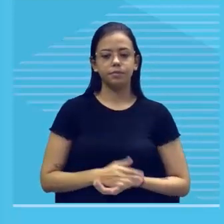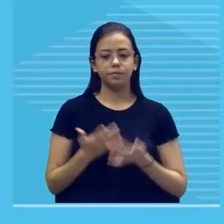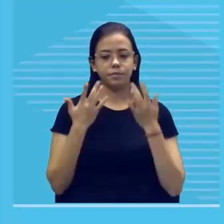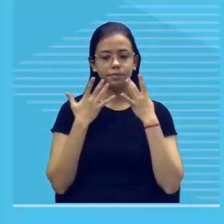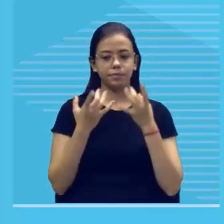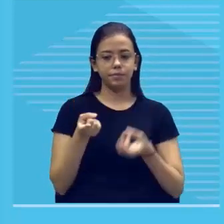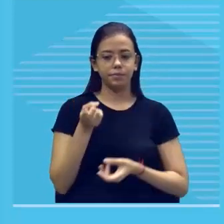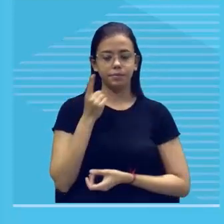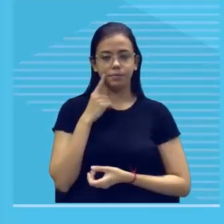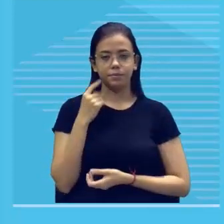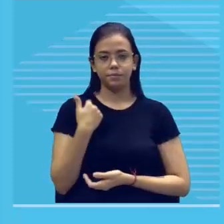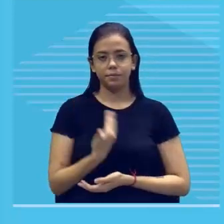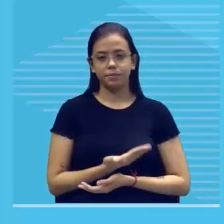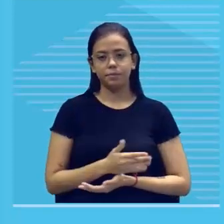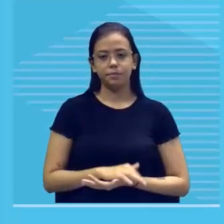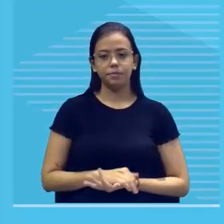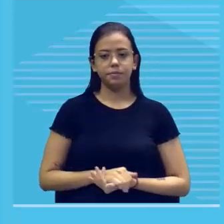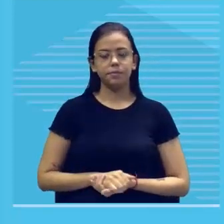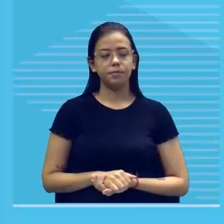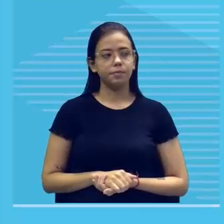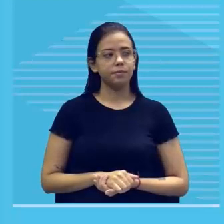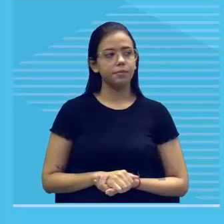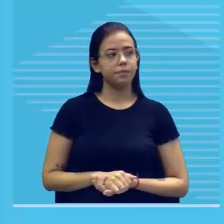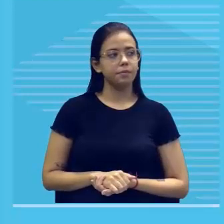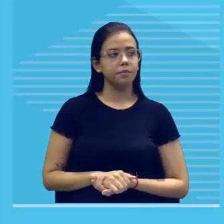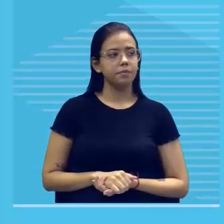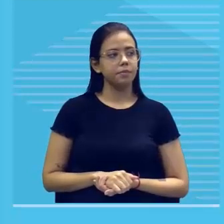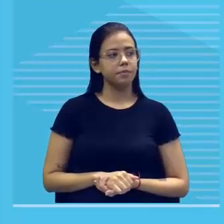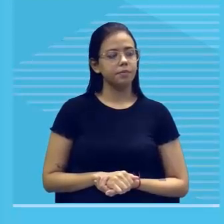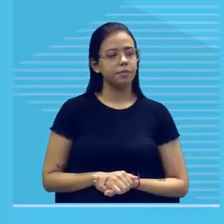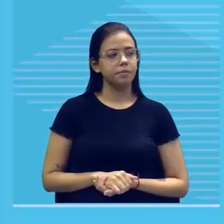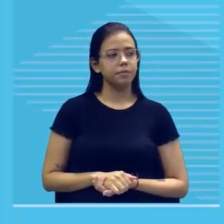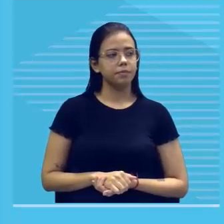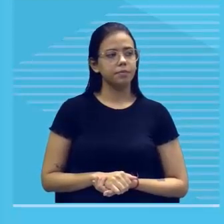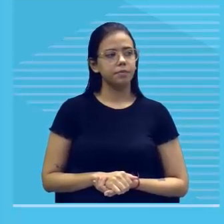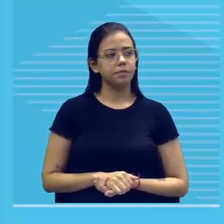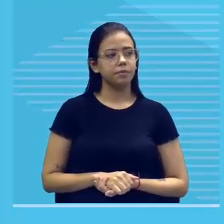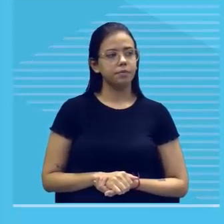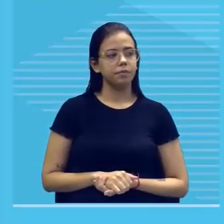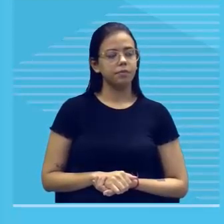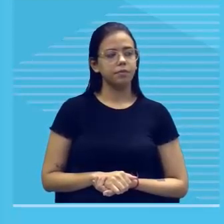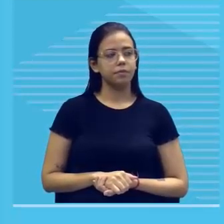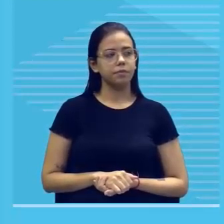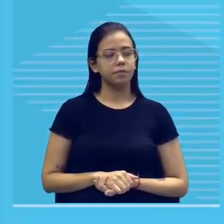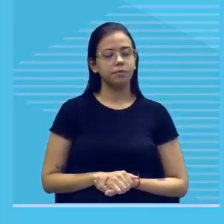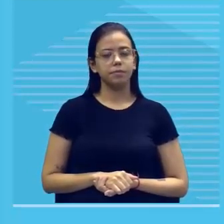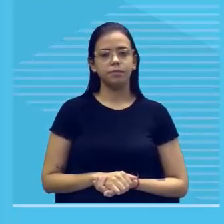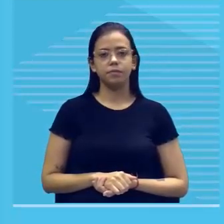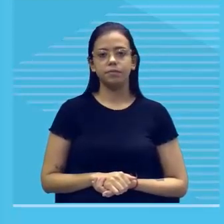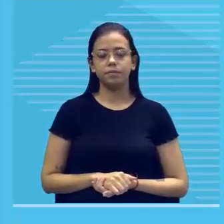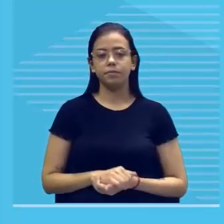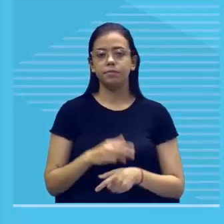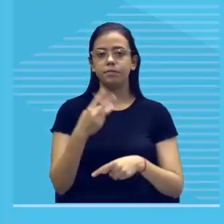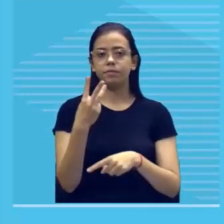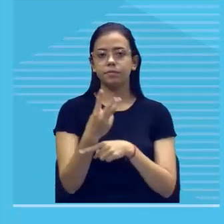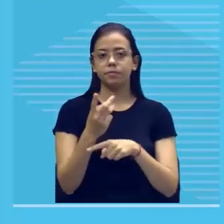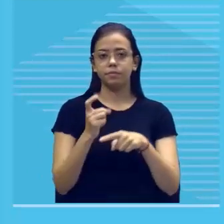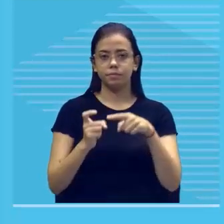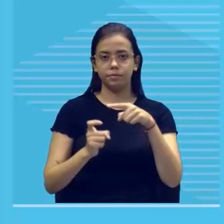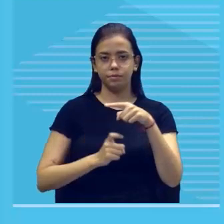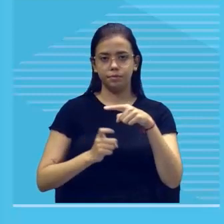extensão aí três sobre X e vai ser igual